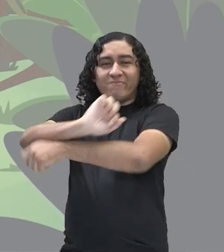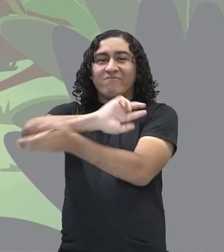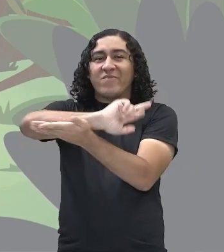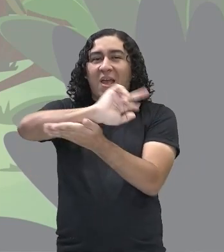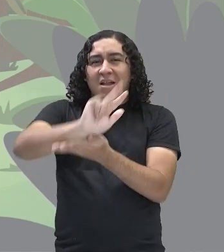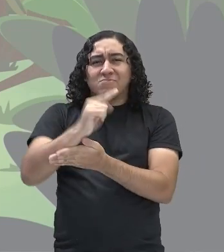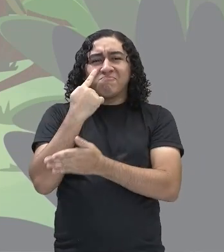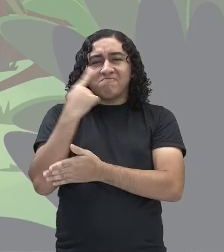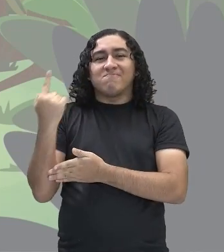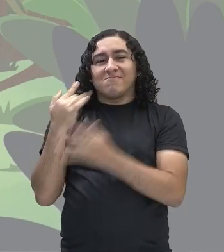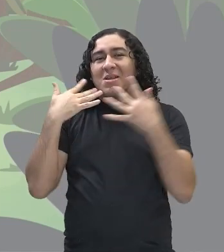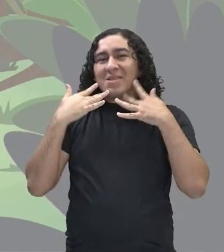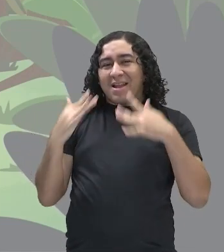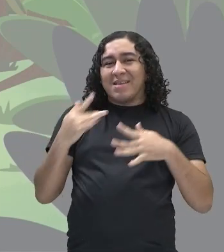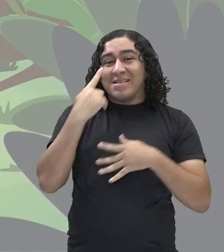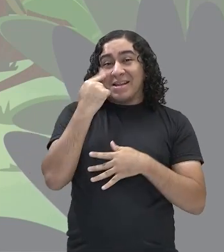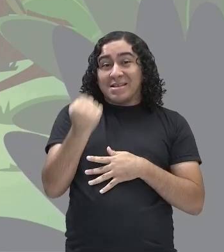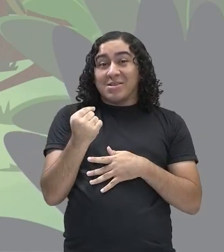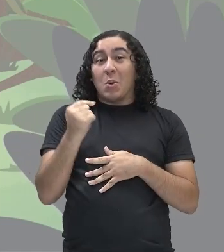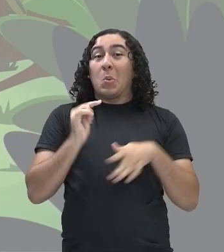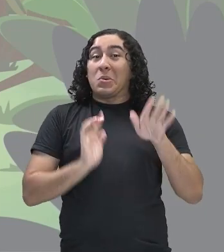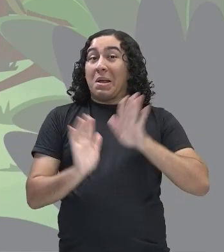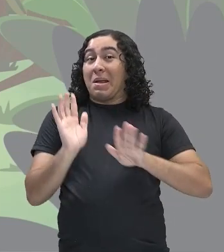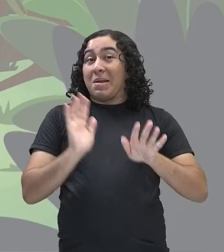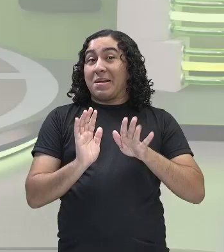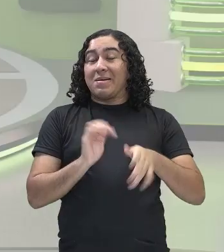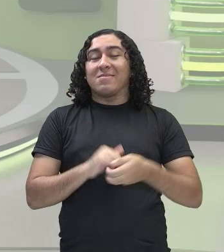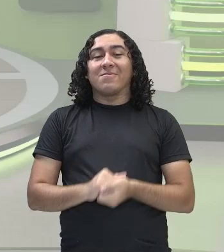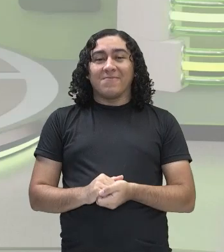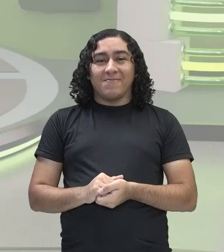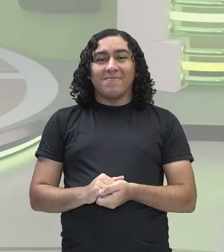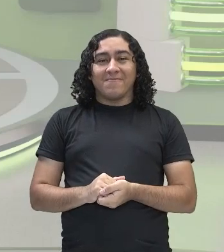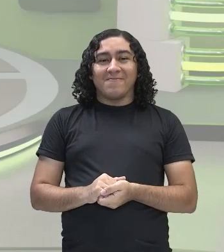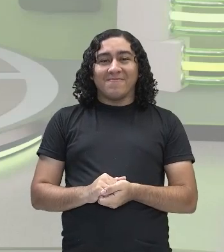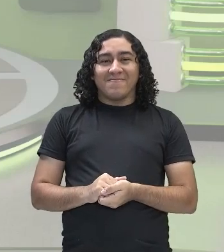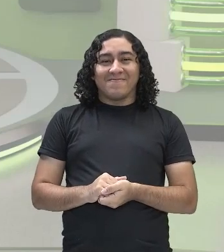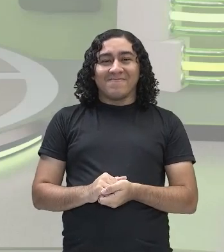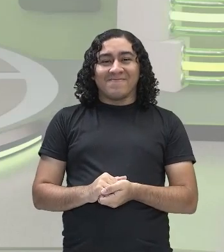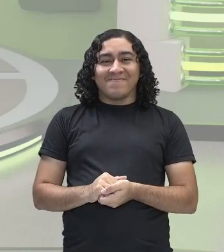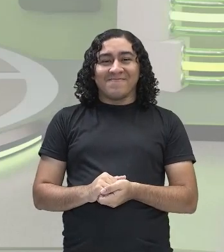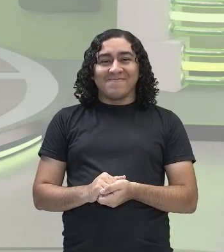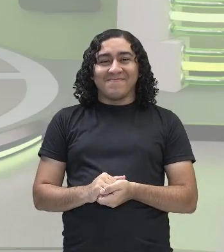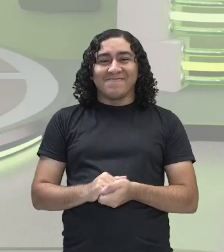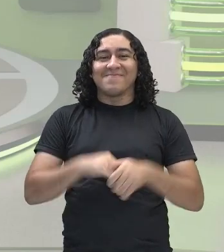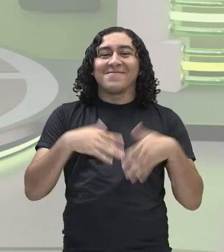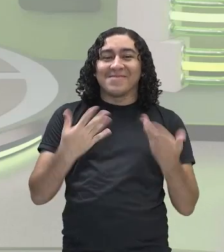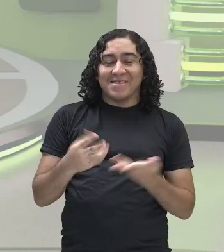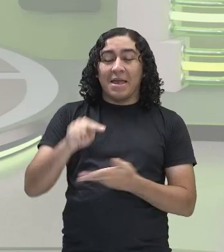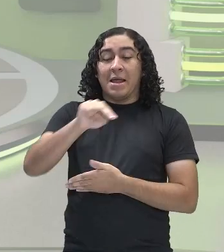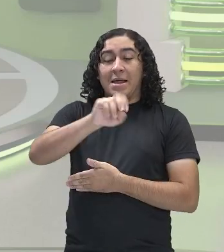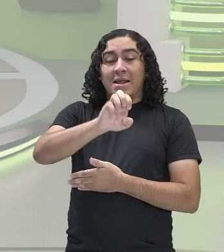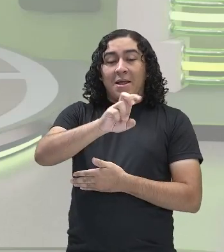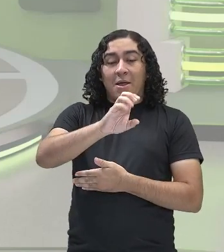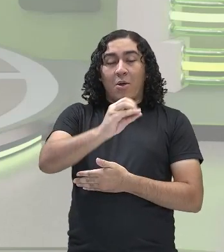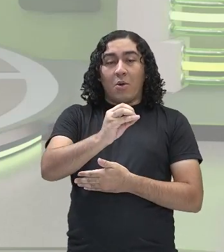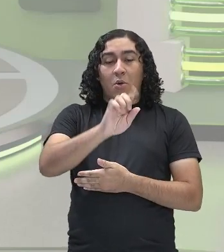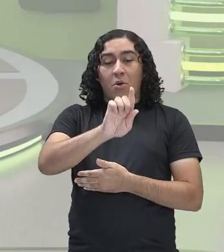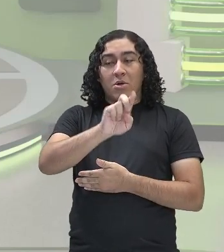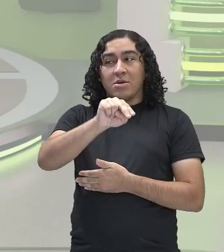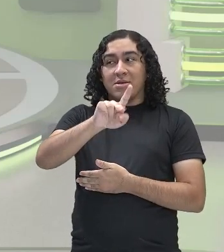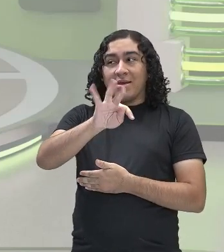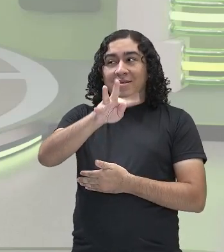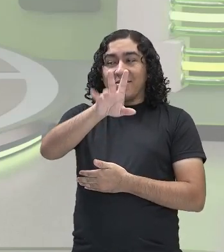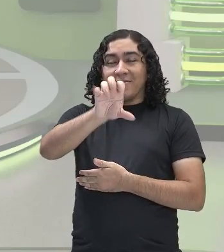que interessante. Cuidado, hein, bichinha, para não me arranhar aqui, viu? Então, vimos aí as neognatas. Neognata,